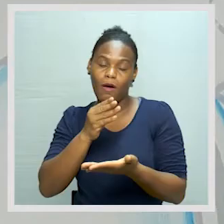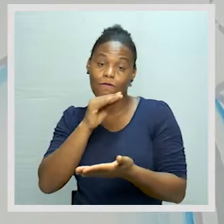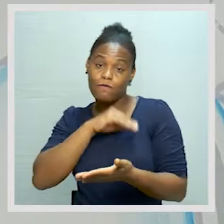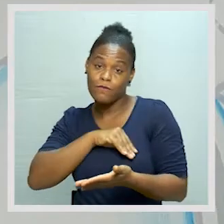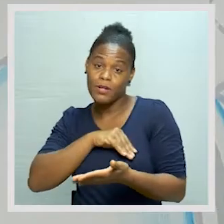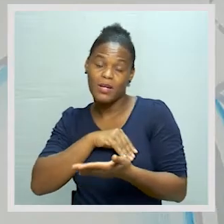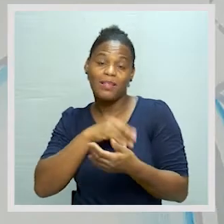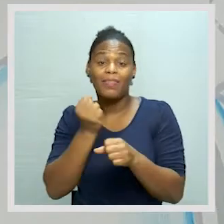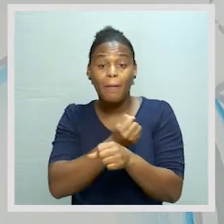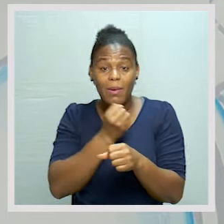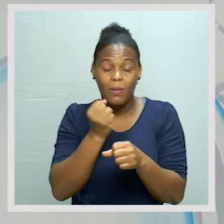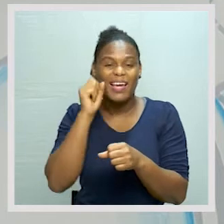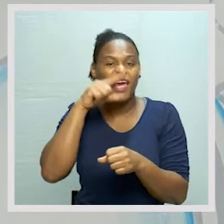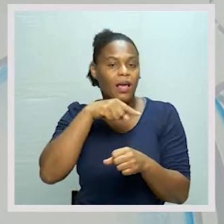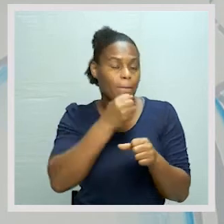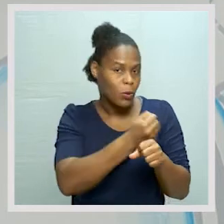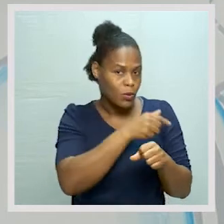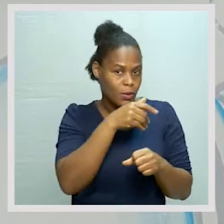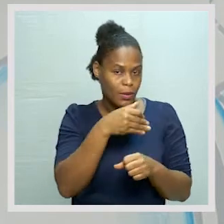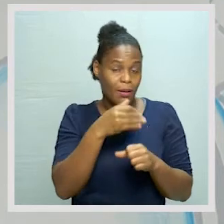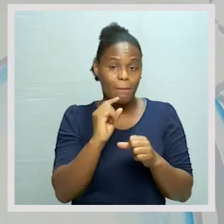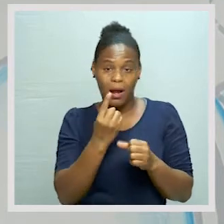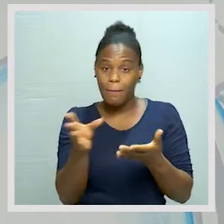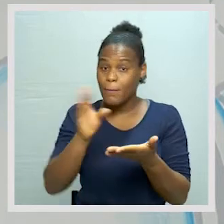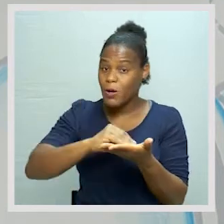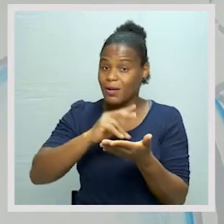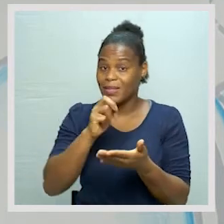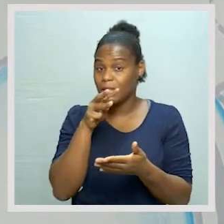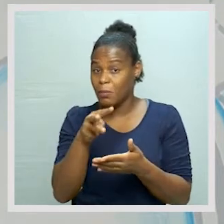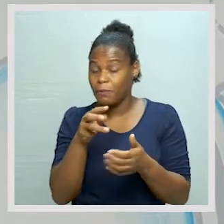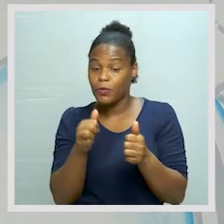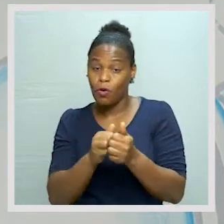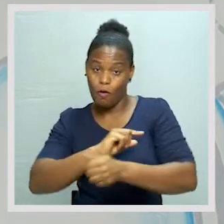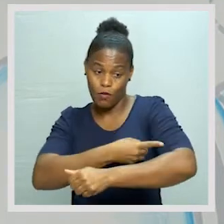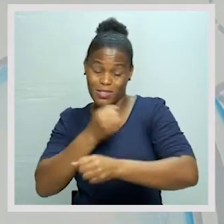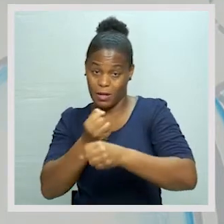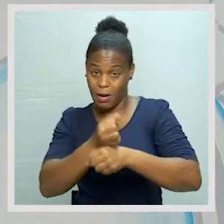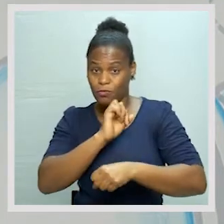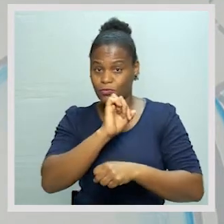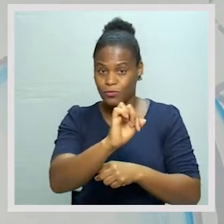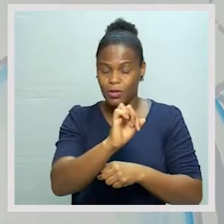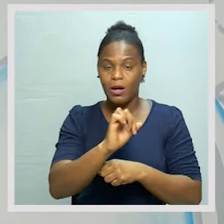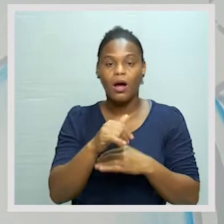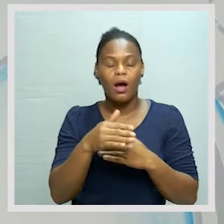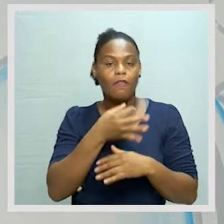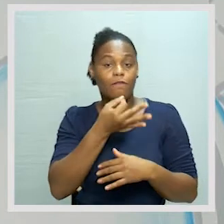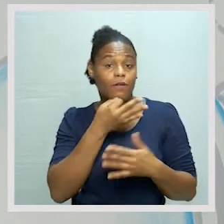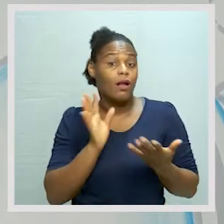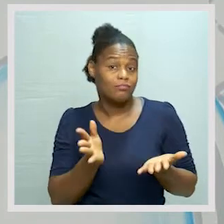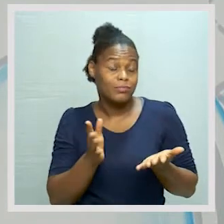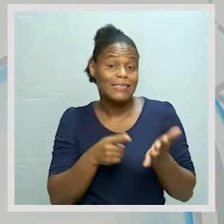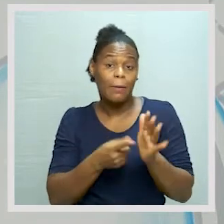seja, quem contribuiu para produzir, para acrescentar esse valor de 3.000 com a força de trabalho, recebe salários, que